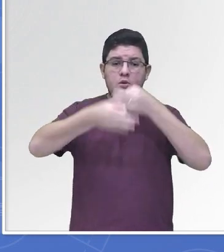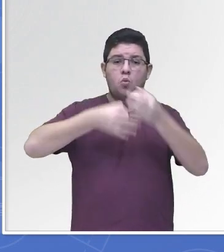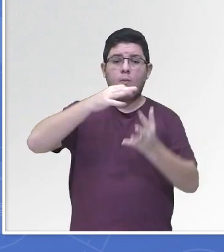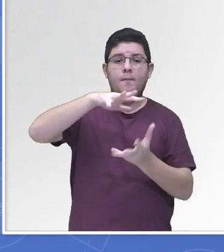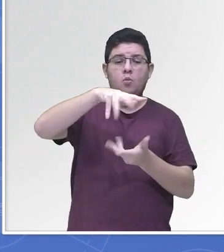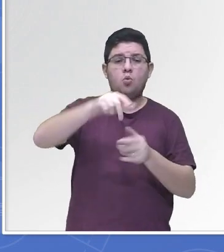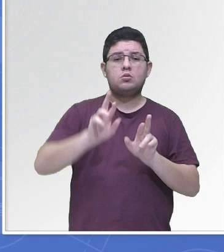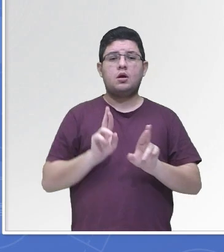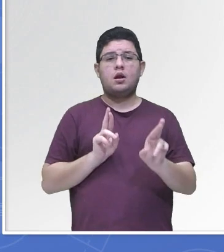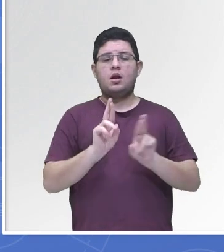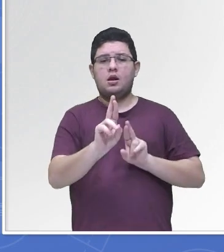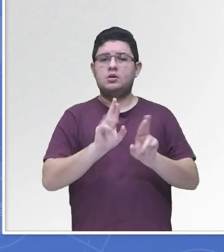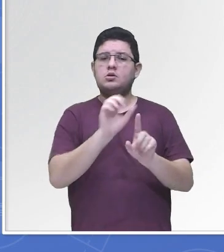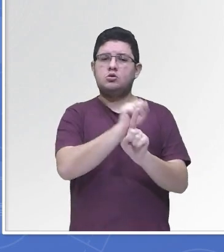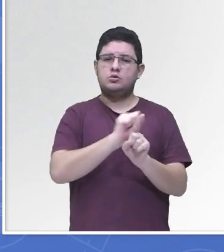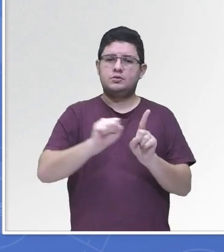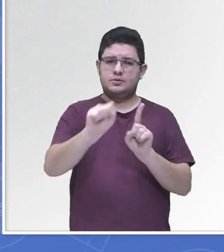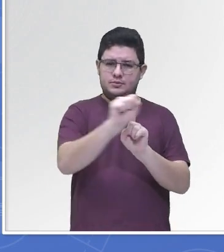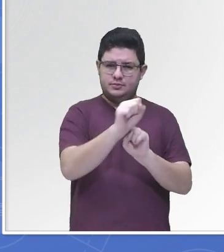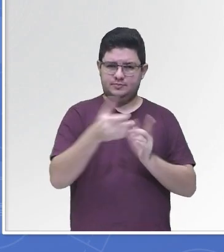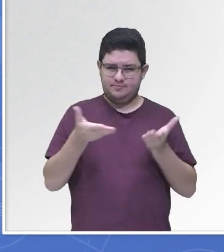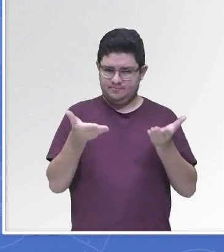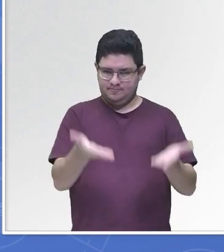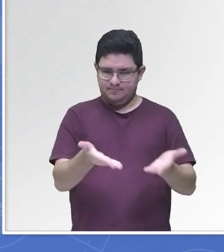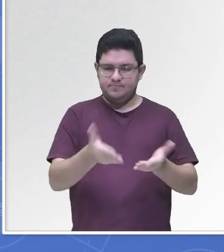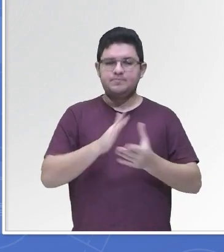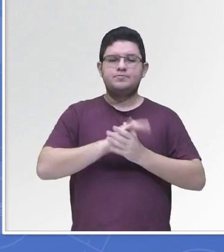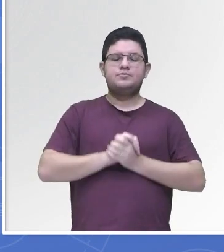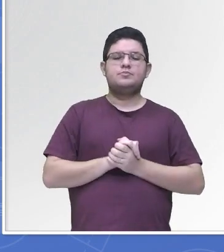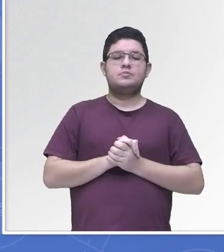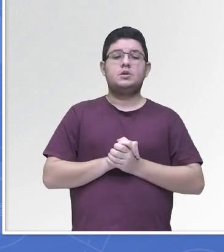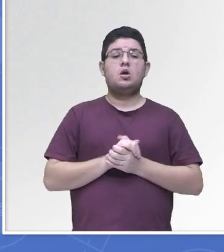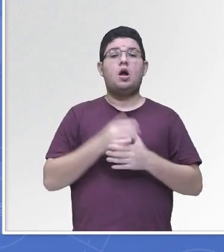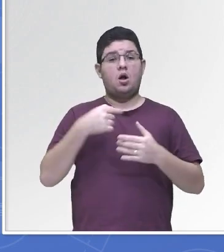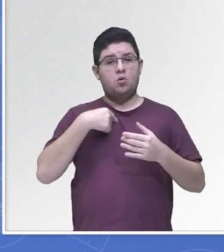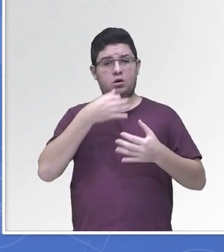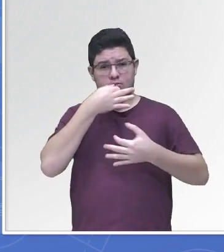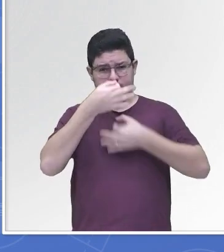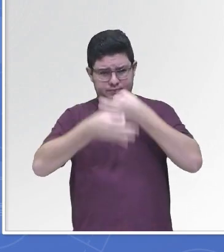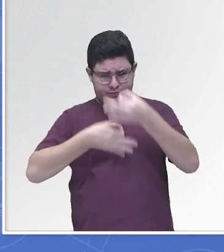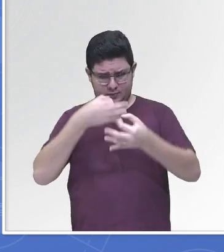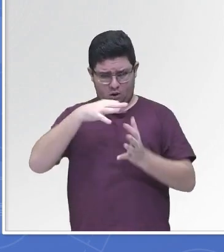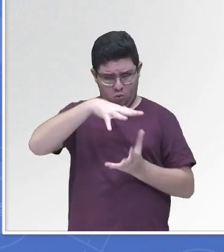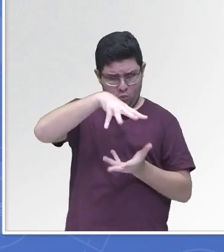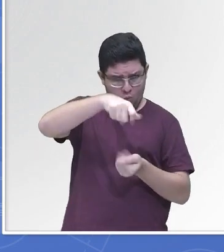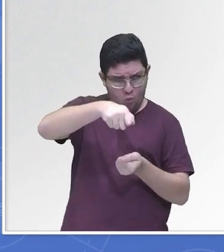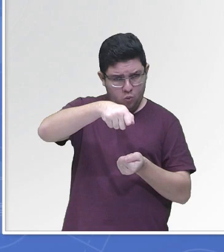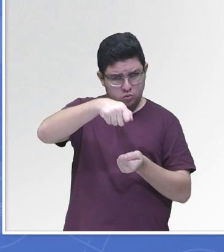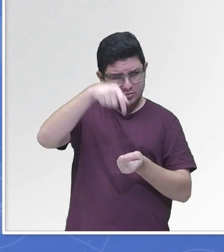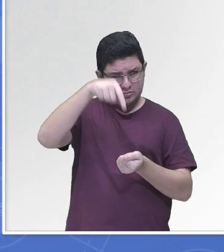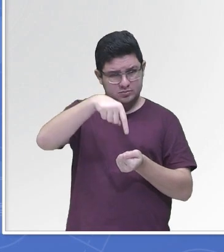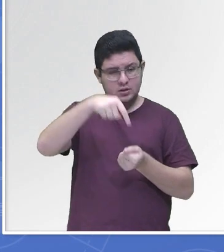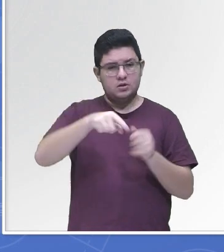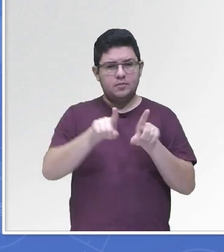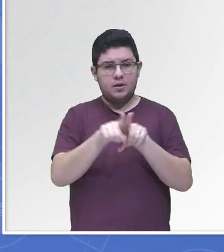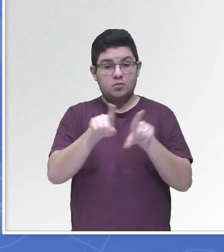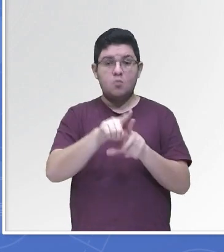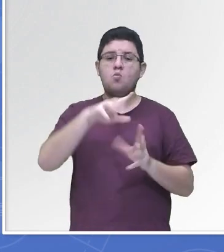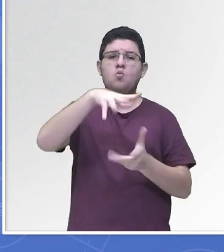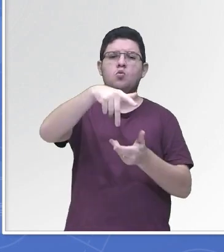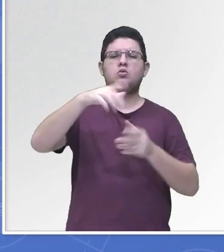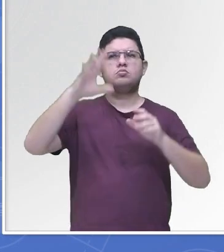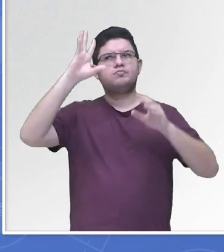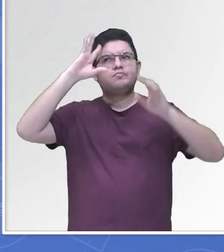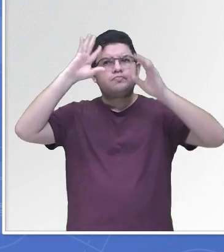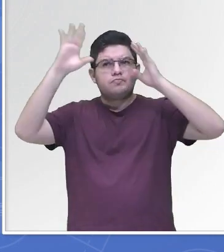em que os indivíduos se encontram. Olha só, eu vou criticar o mundo, eu vou refletir sobre esse mundo, eu vou